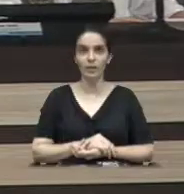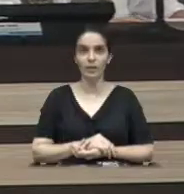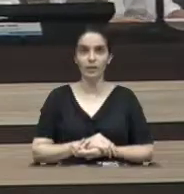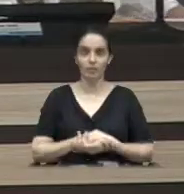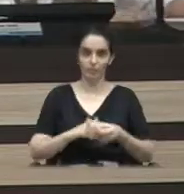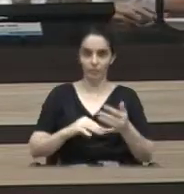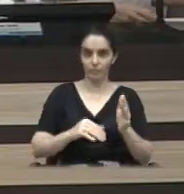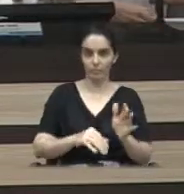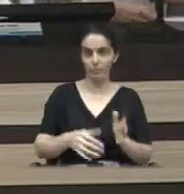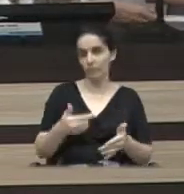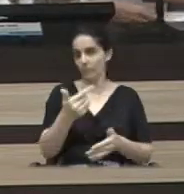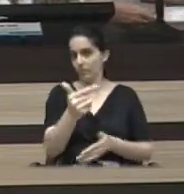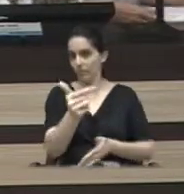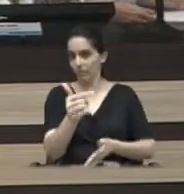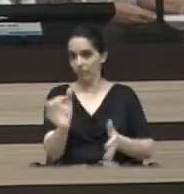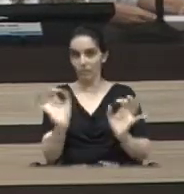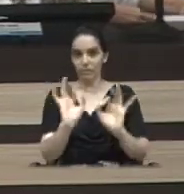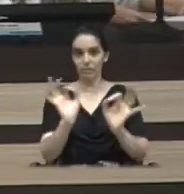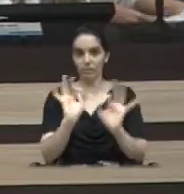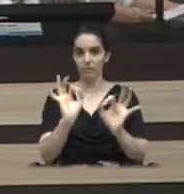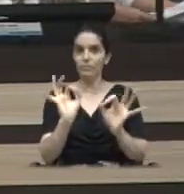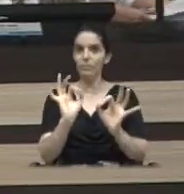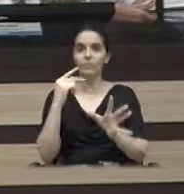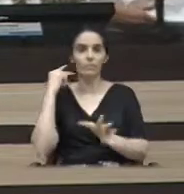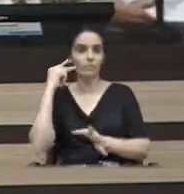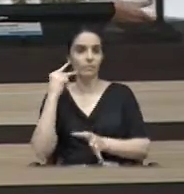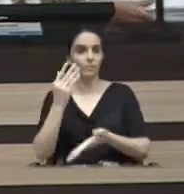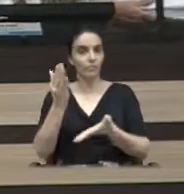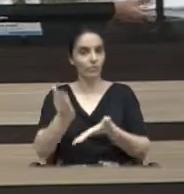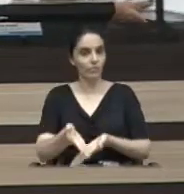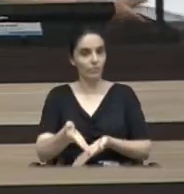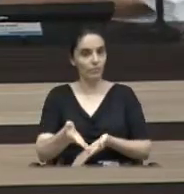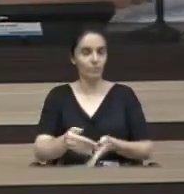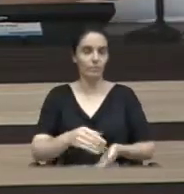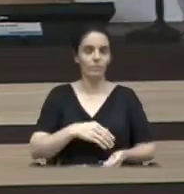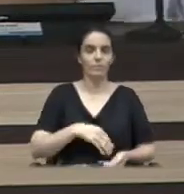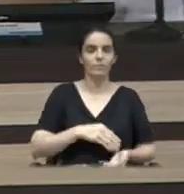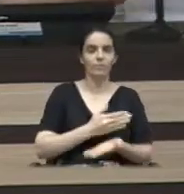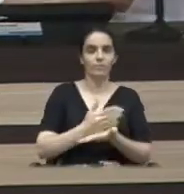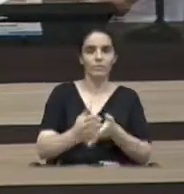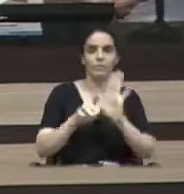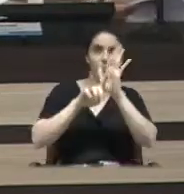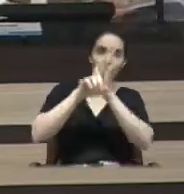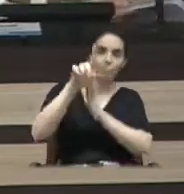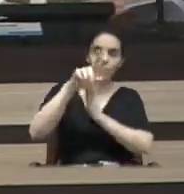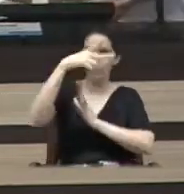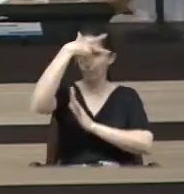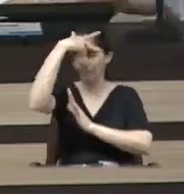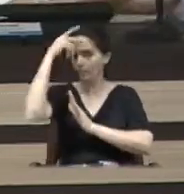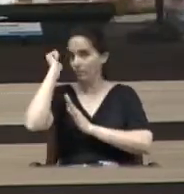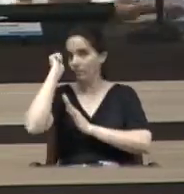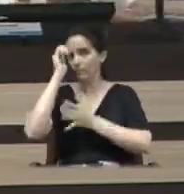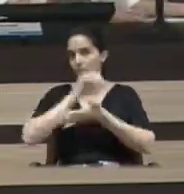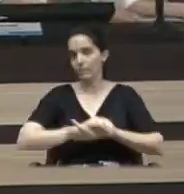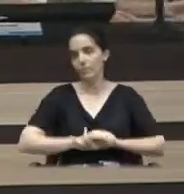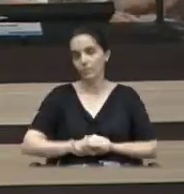nenhuma apresentação. Passaremos aos requerimentos. Com certeza. Pois não.